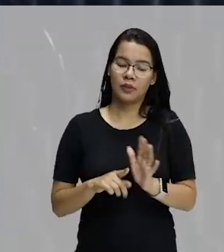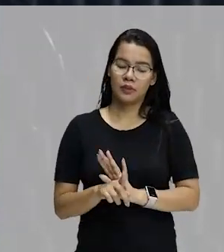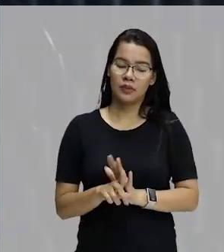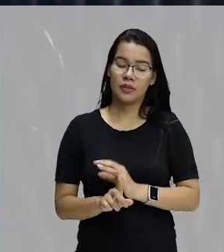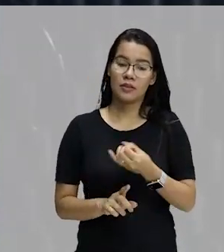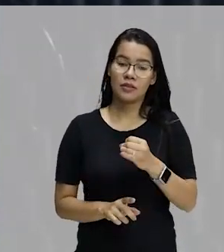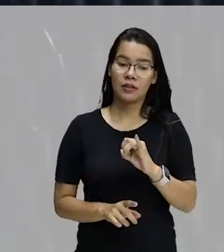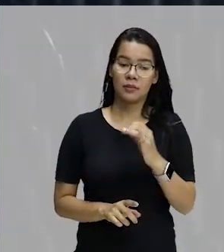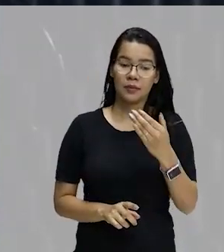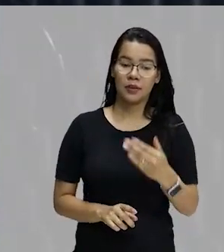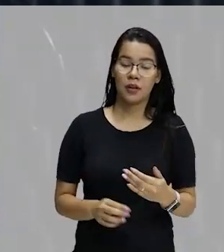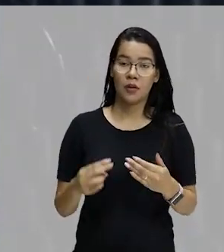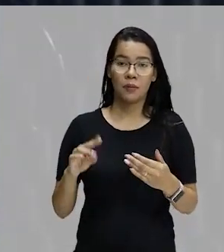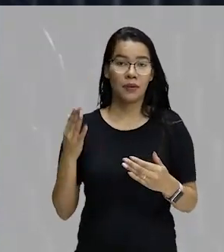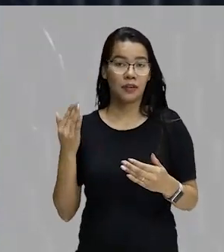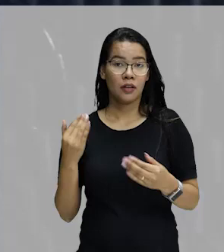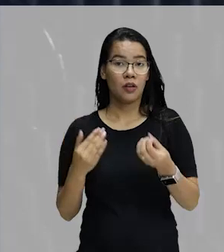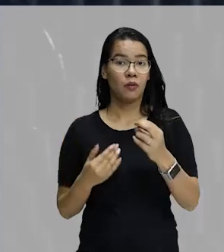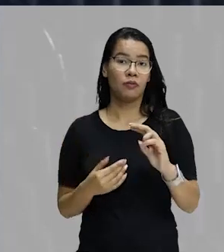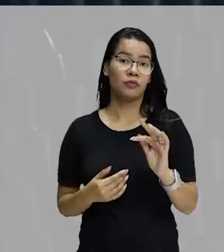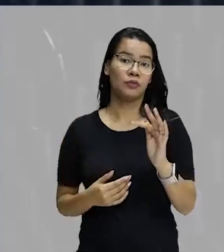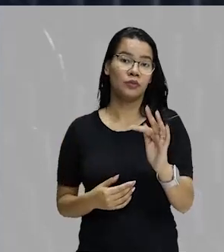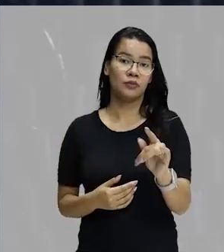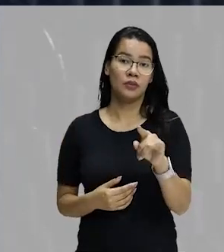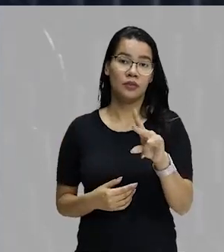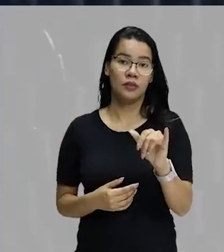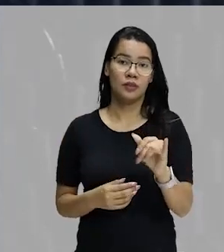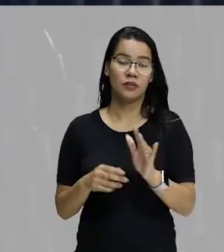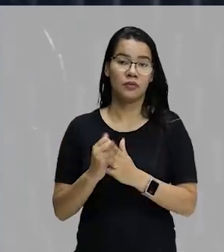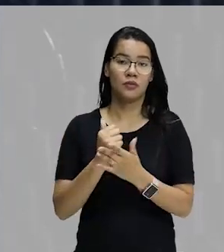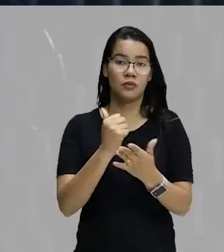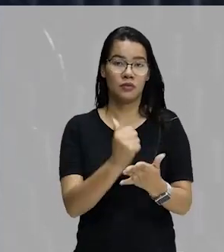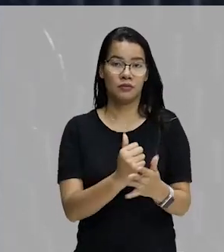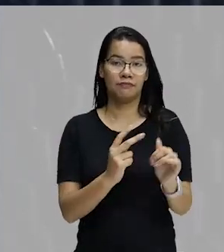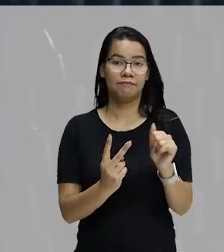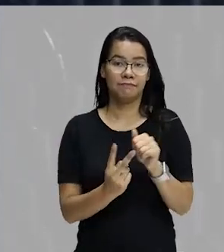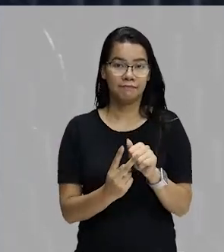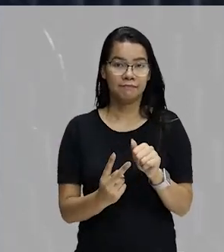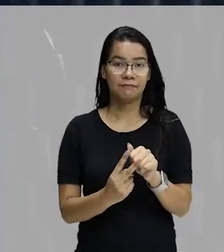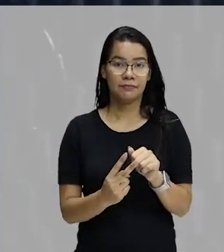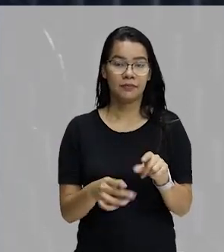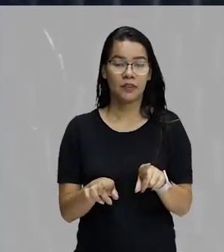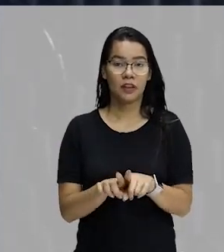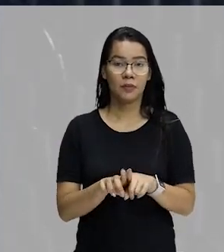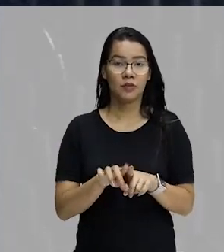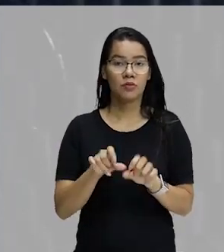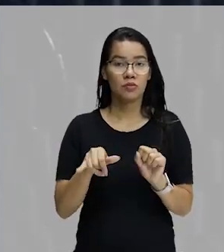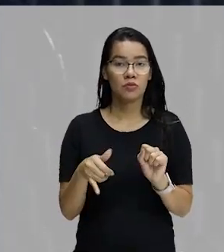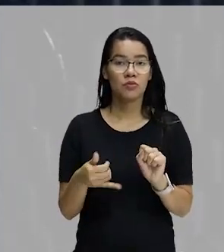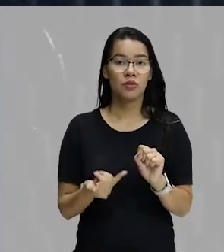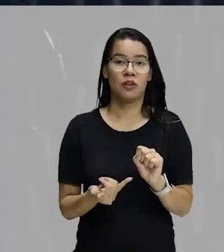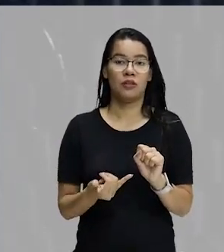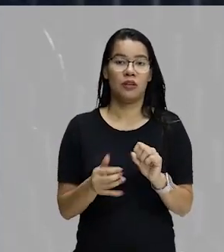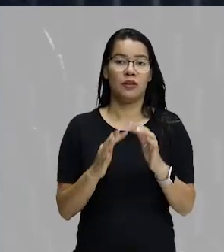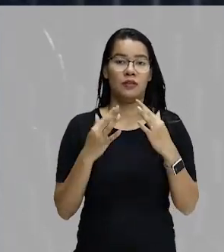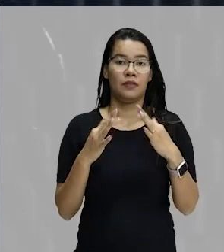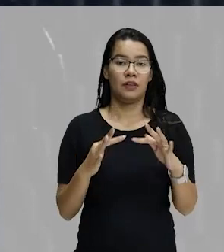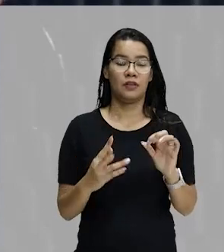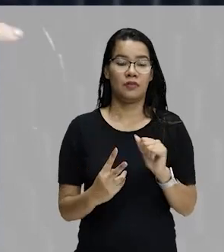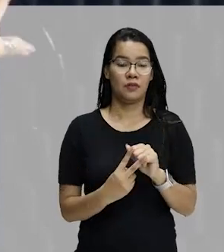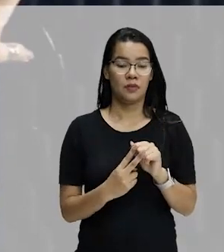se é passado, se é futuro, você vai usar o verbo auxiliar correspondente. O sujeito da frase, o verbo